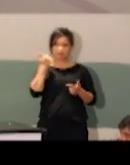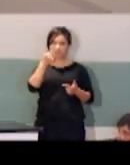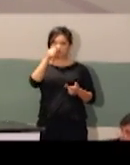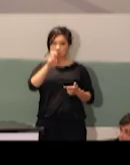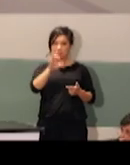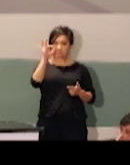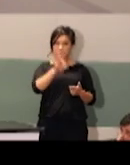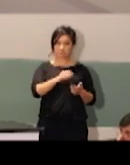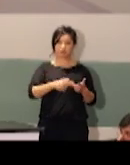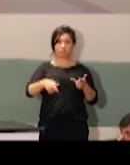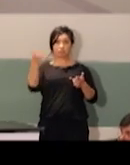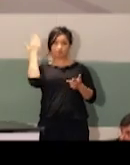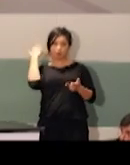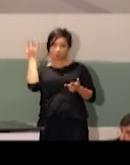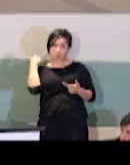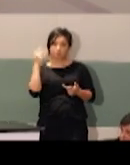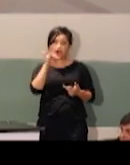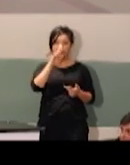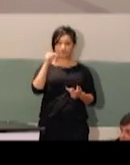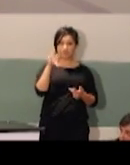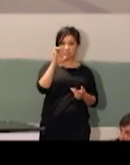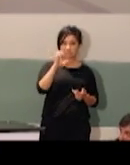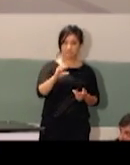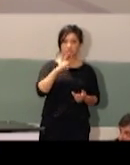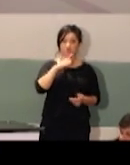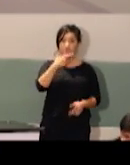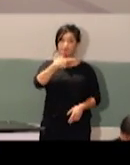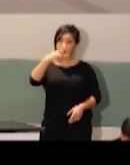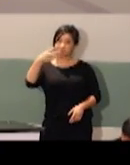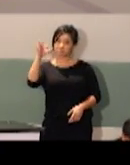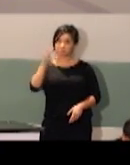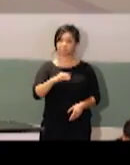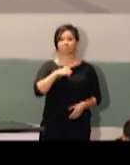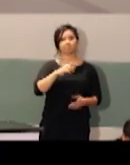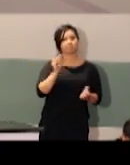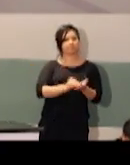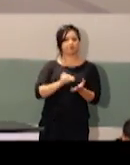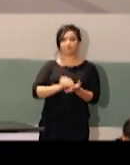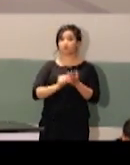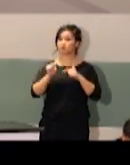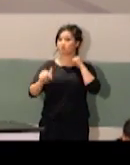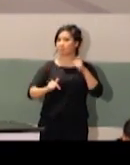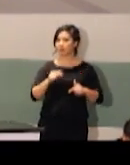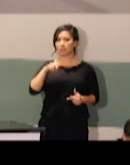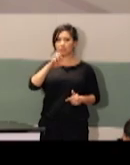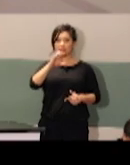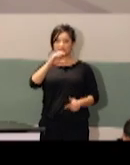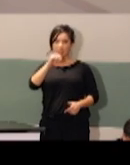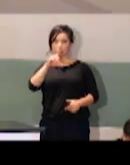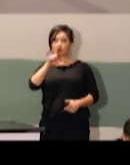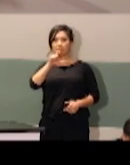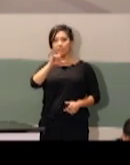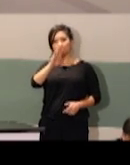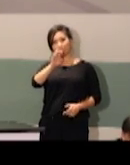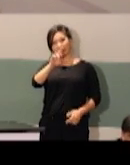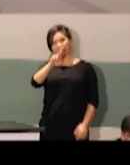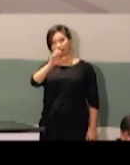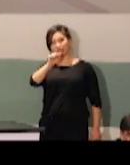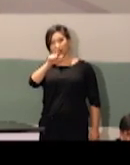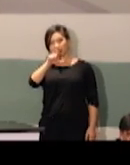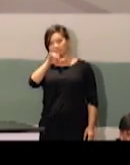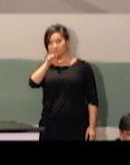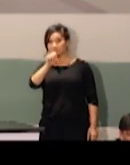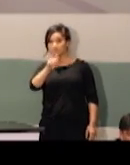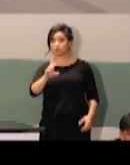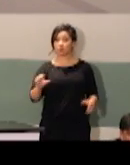foi desemprego, neoliberalismo, né, restrição do serviço público e arrebentou com a economia dessa cidade, que é o querem